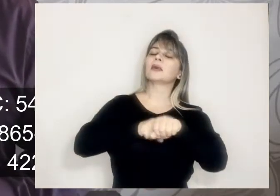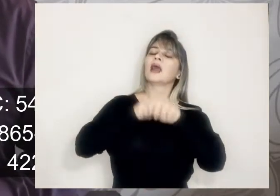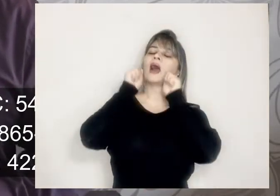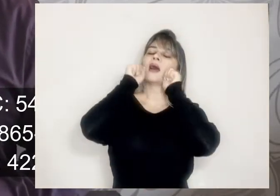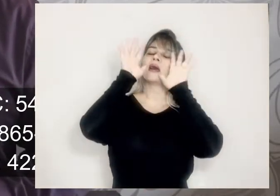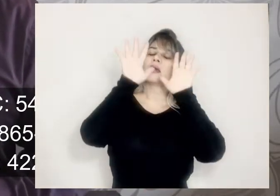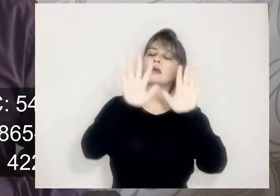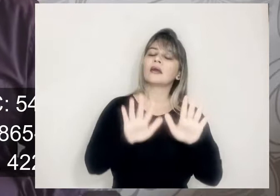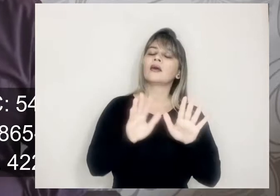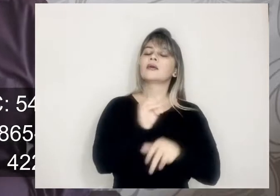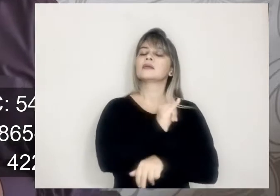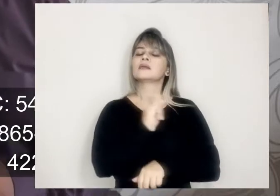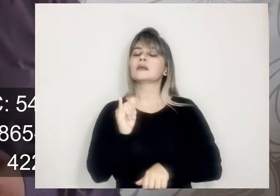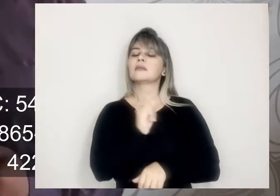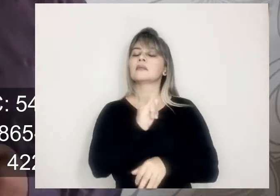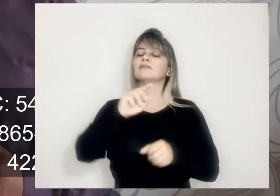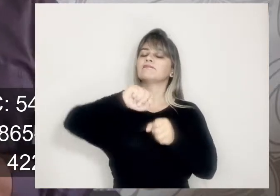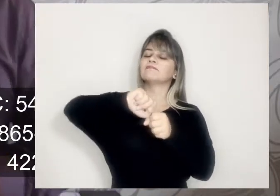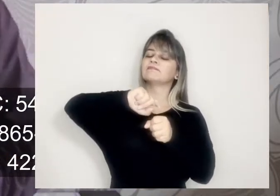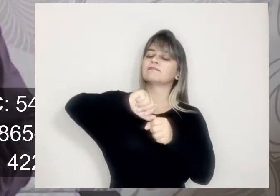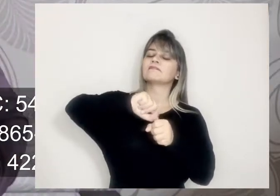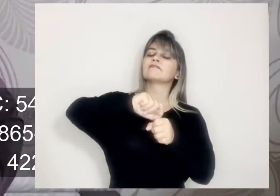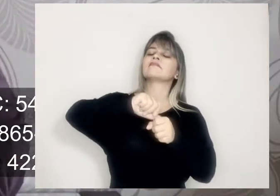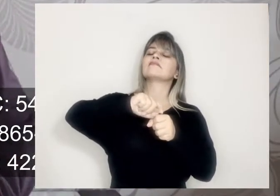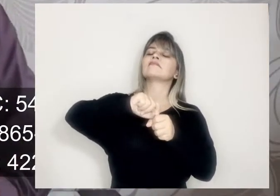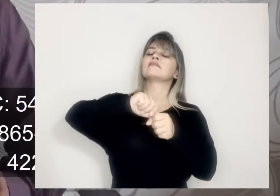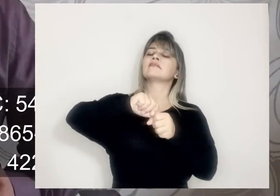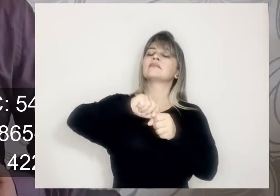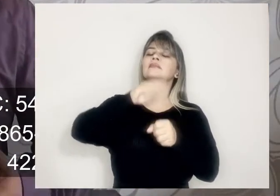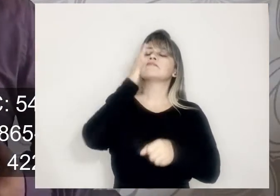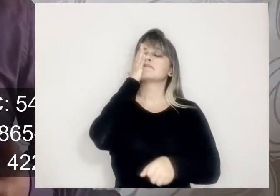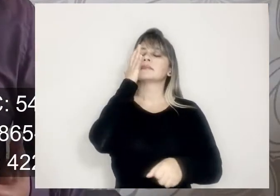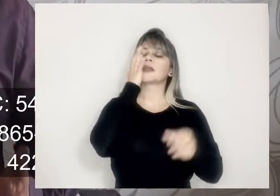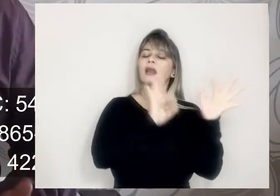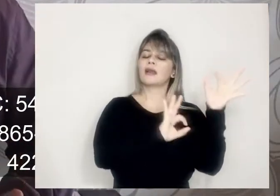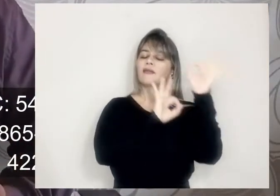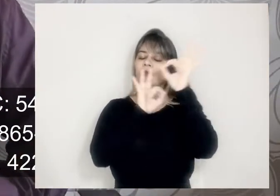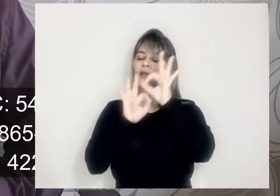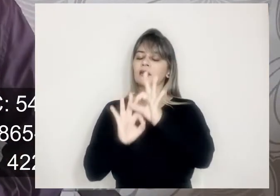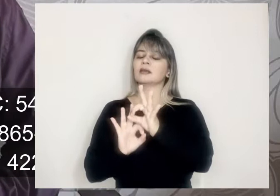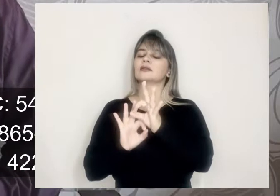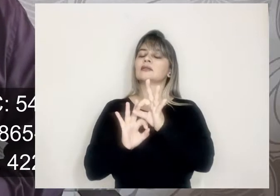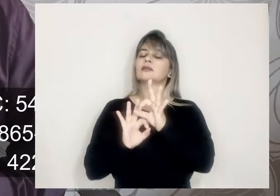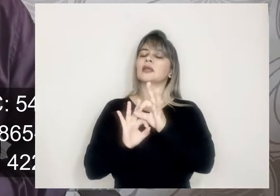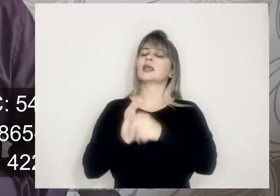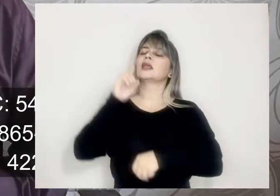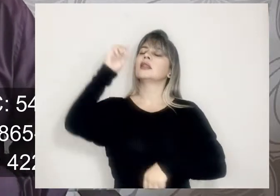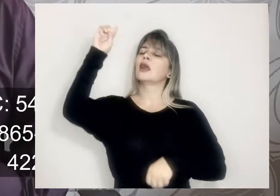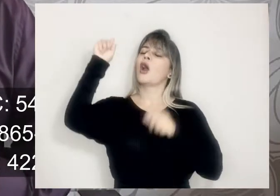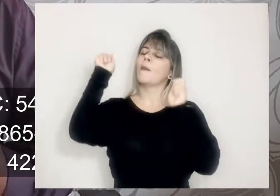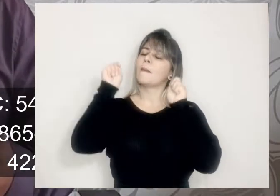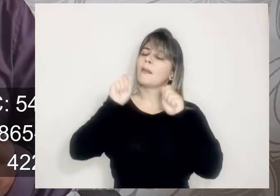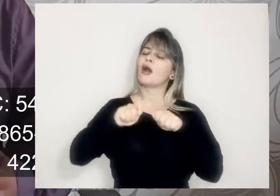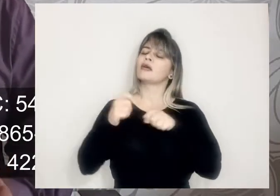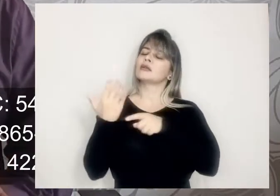nesse momento abençoar o meu irmão que está ofertando nesse momento, que está assistindo a esse vídeo nesse momento, que